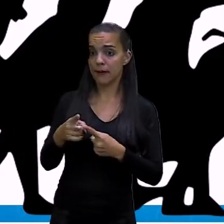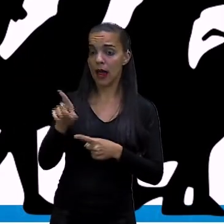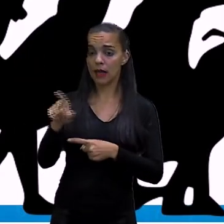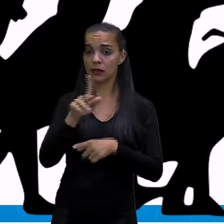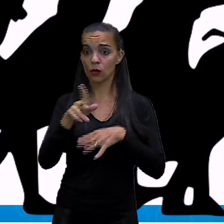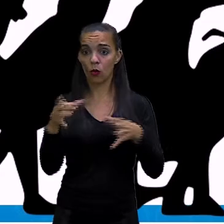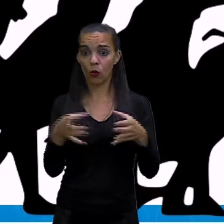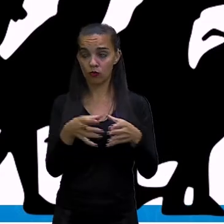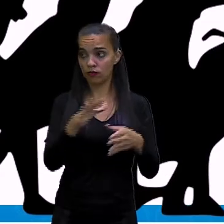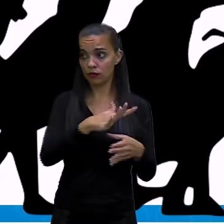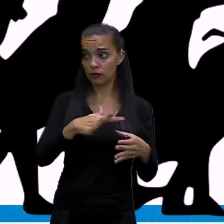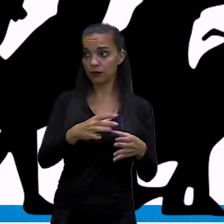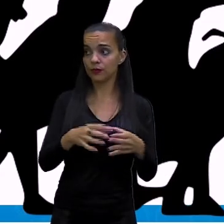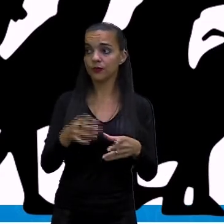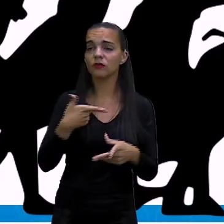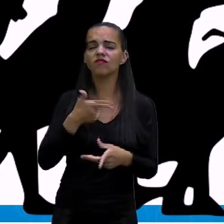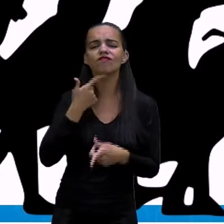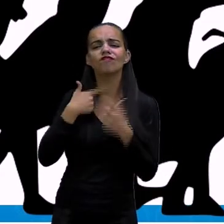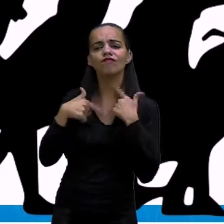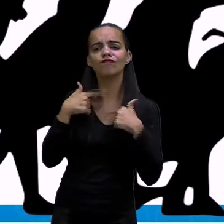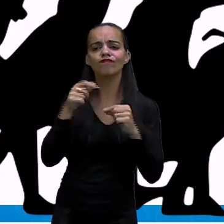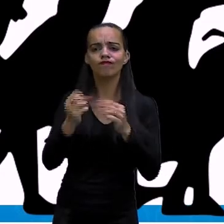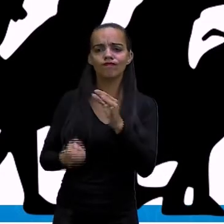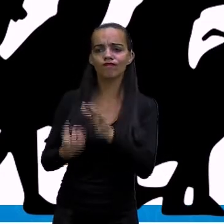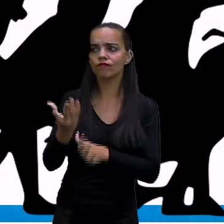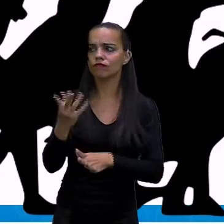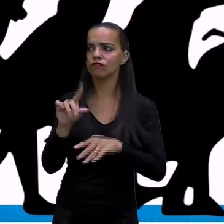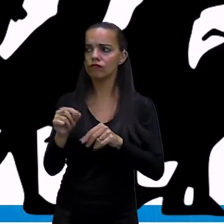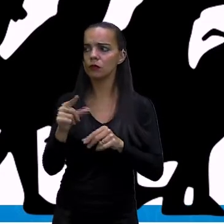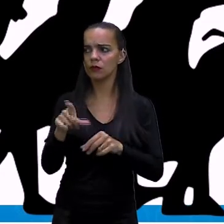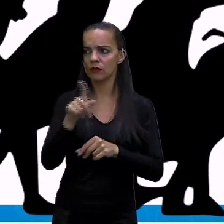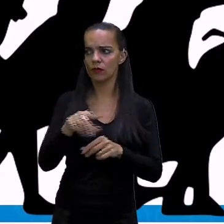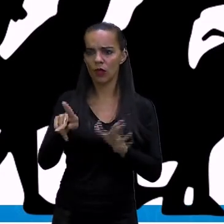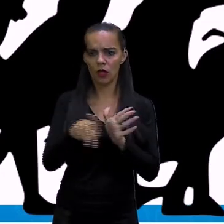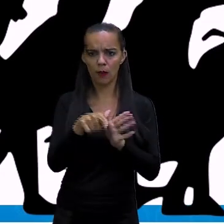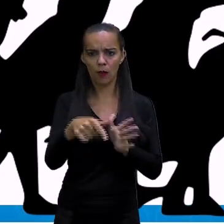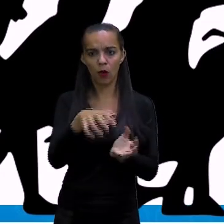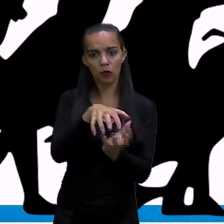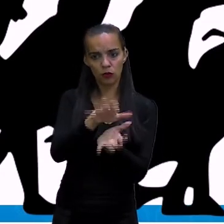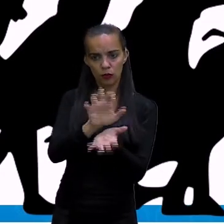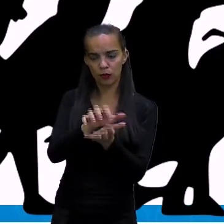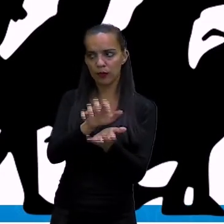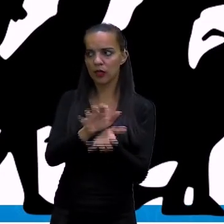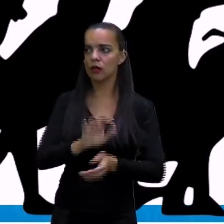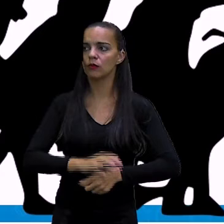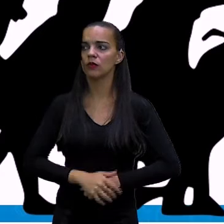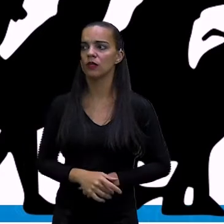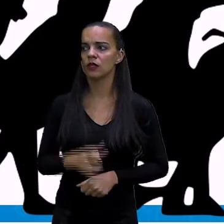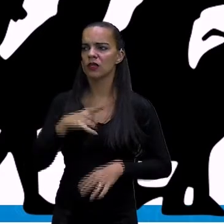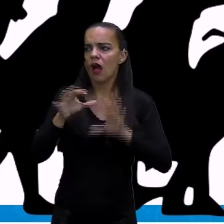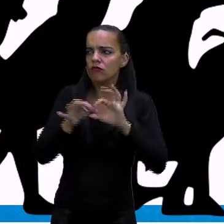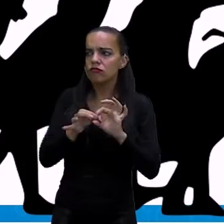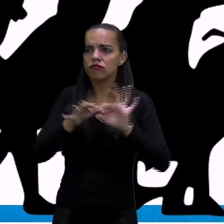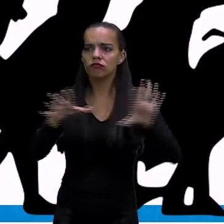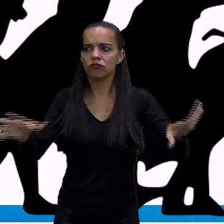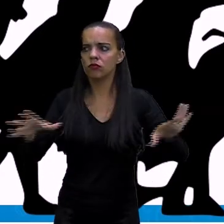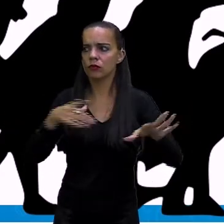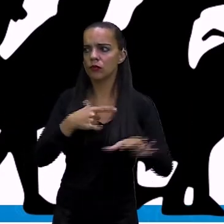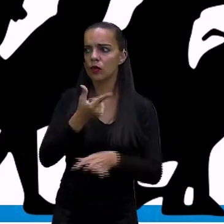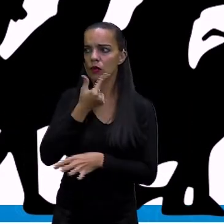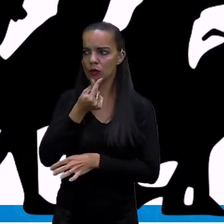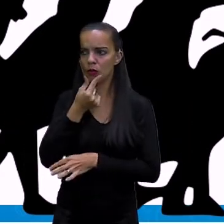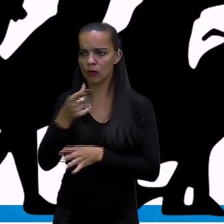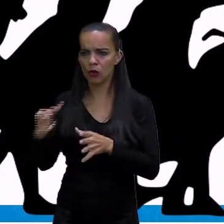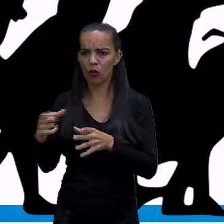um movimento de caráter republicano e federalista em Pernambuco, liderada por Cipriano Barata e